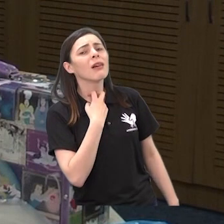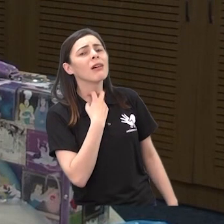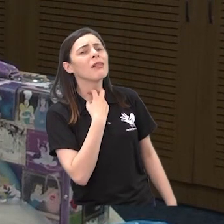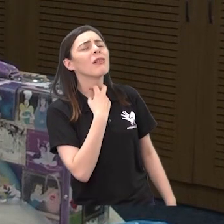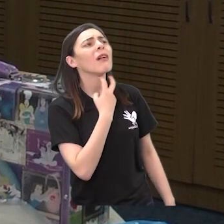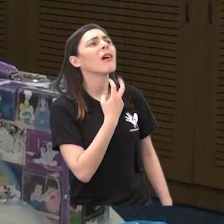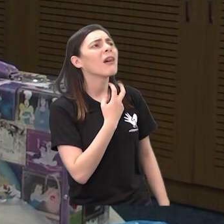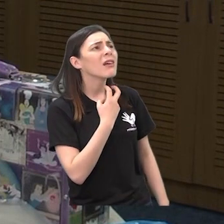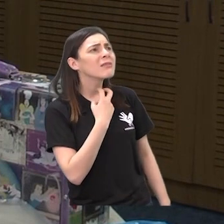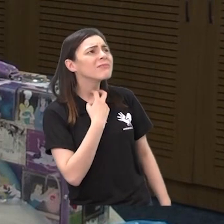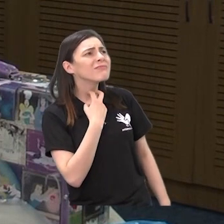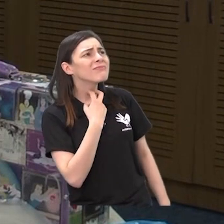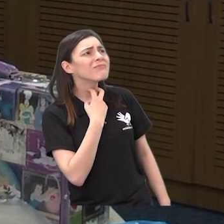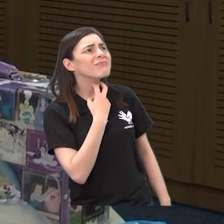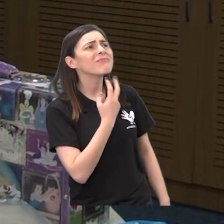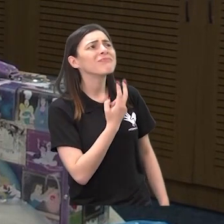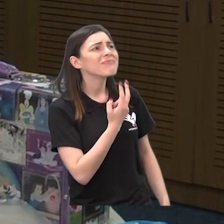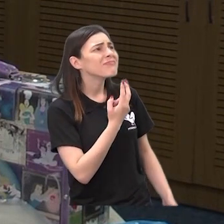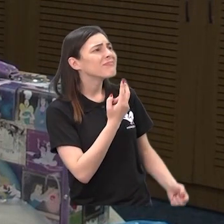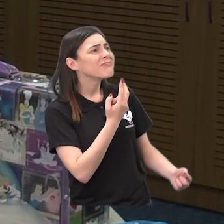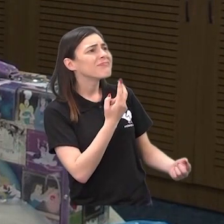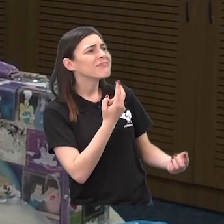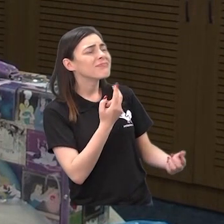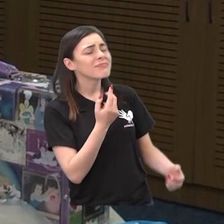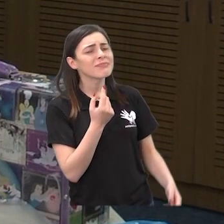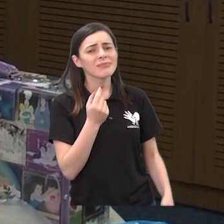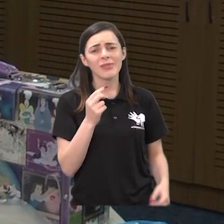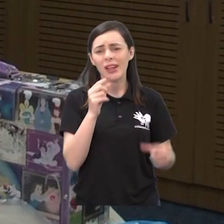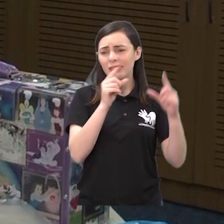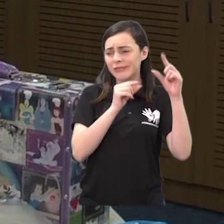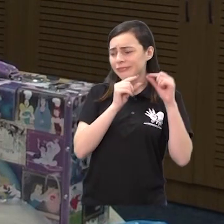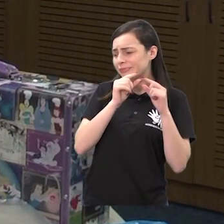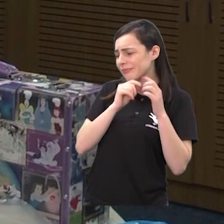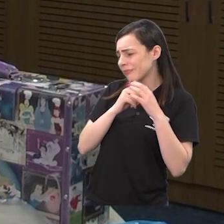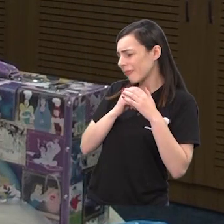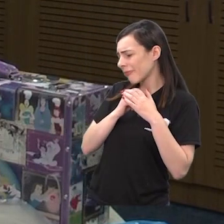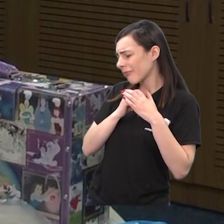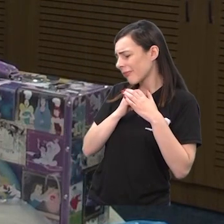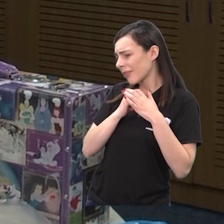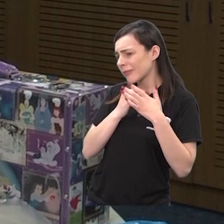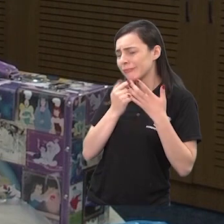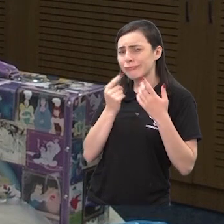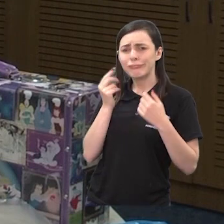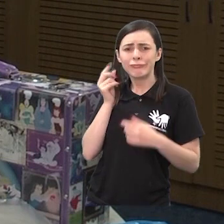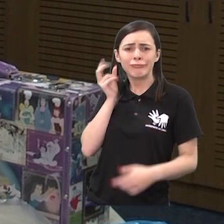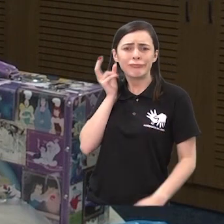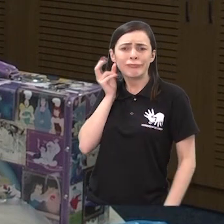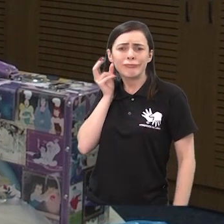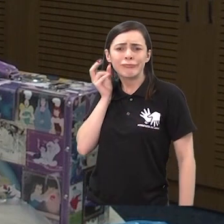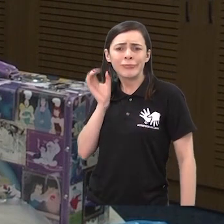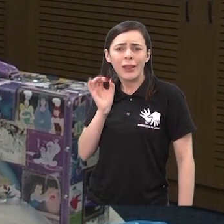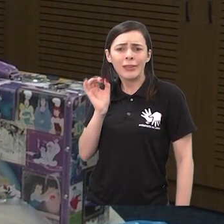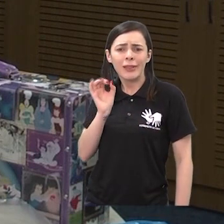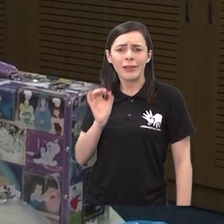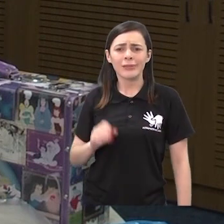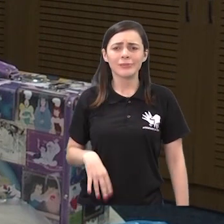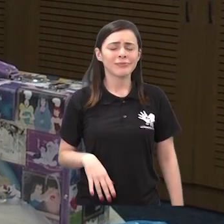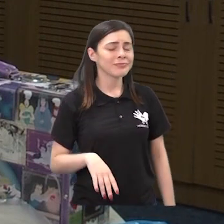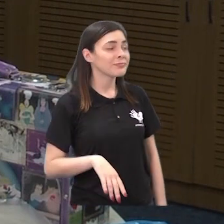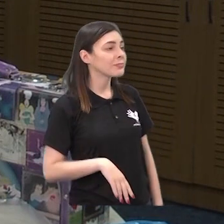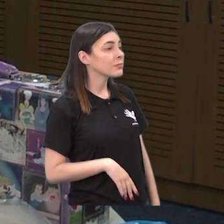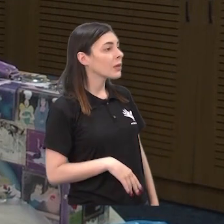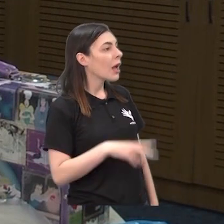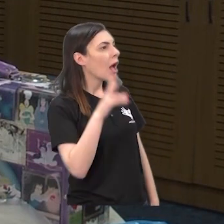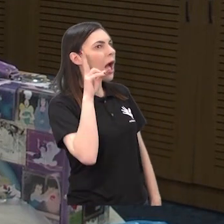do grãozinho não conseguia alcançar os ouvidos da estrelinha. Foi então que Ari Areia lembrou-se do seu